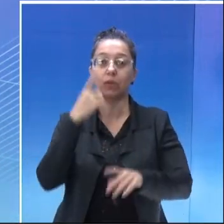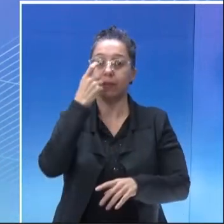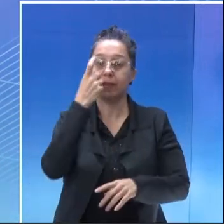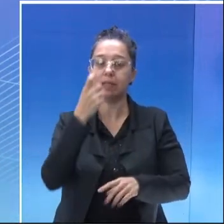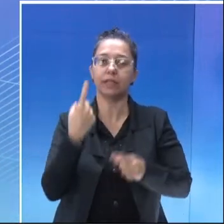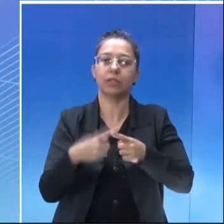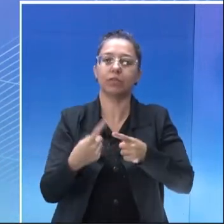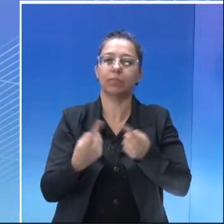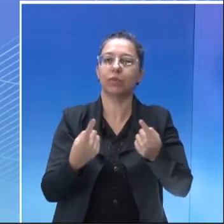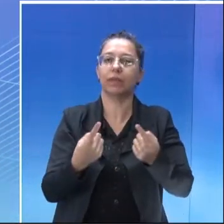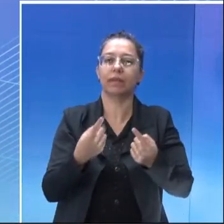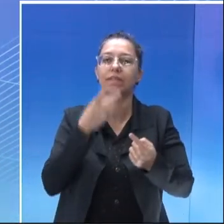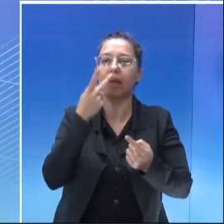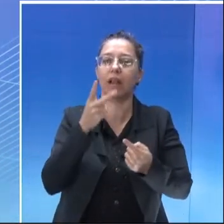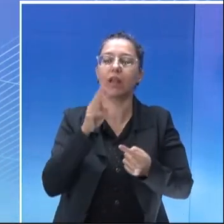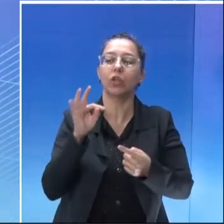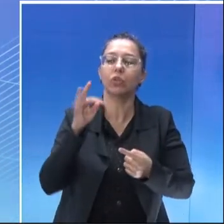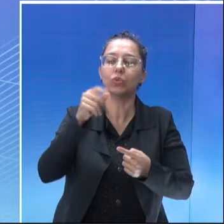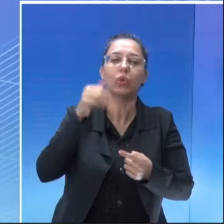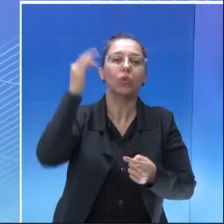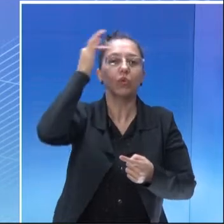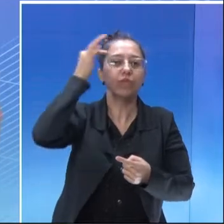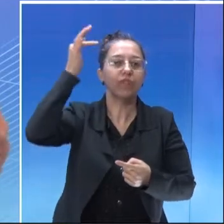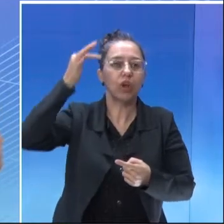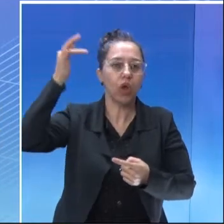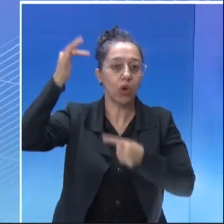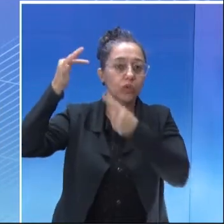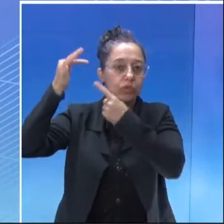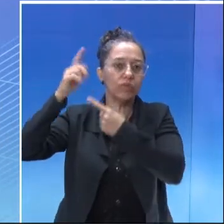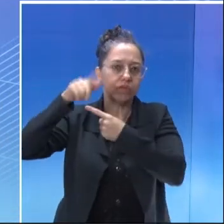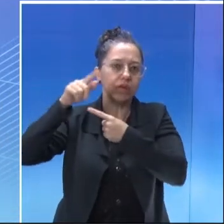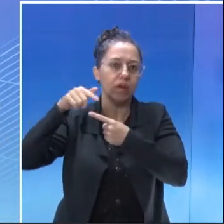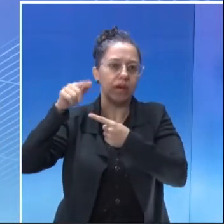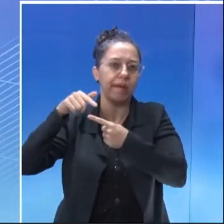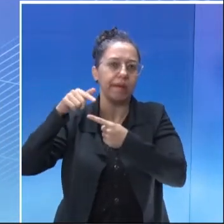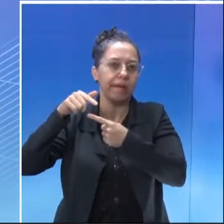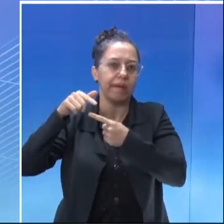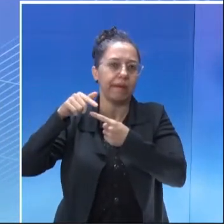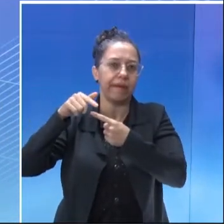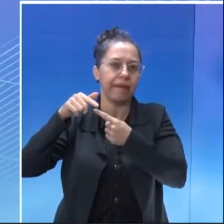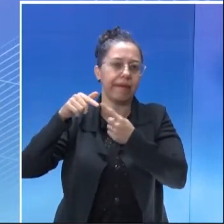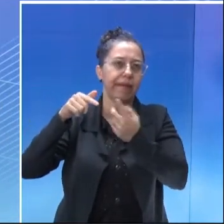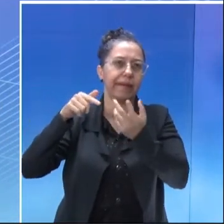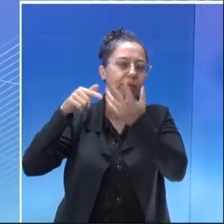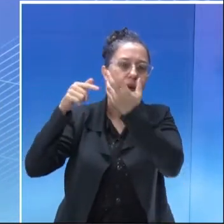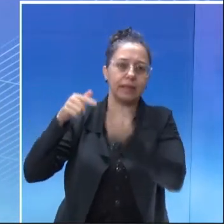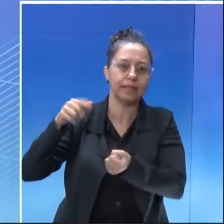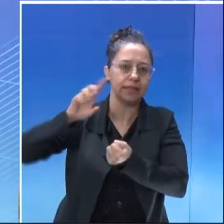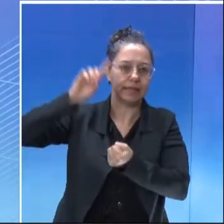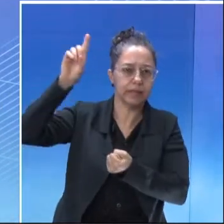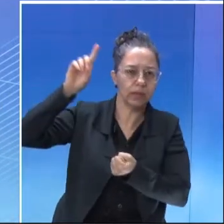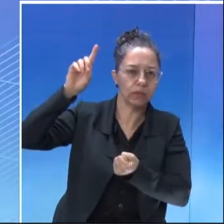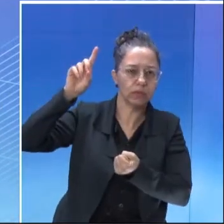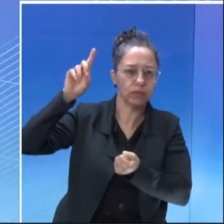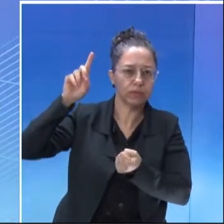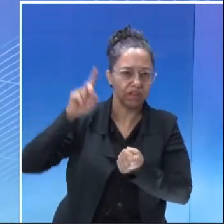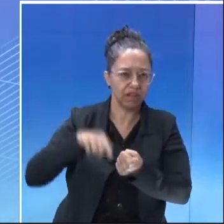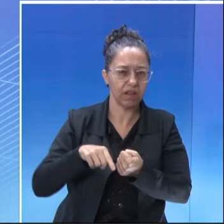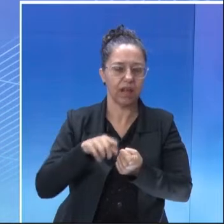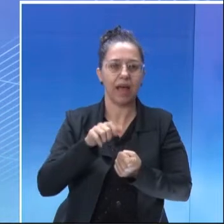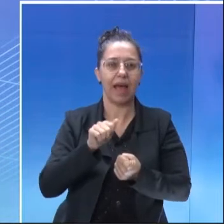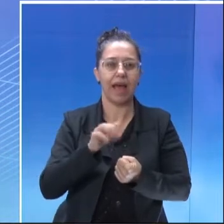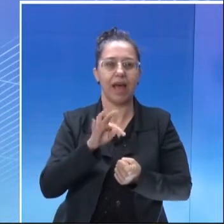para grandes pensadores. É interessante isso, porque muita gente fala, todo filósofo é ateu? Não. Descartes era cristão, o Rachels,